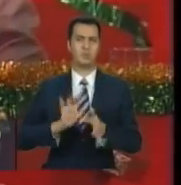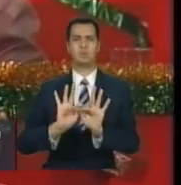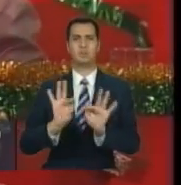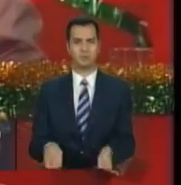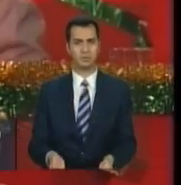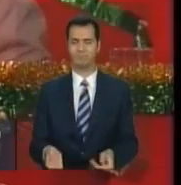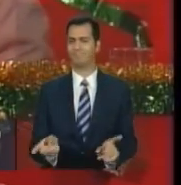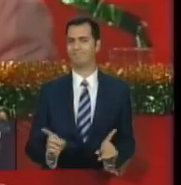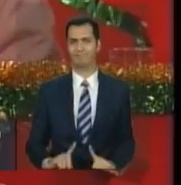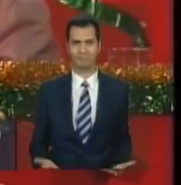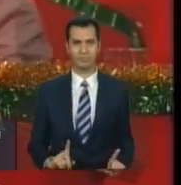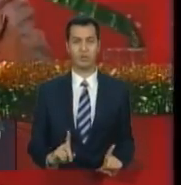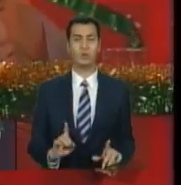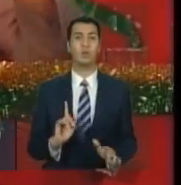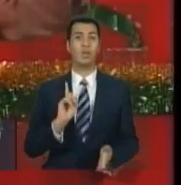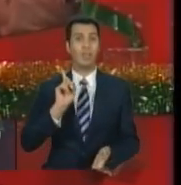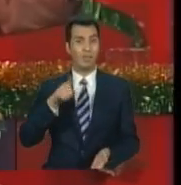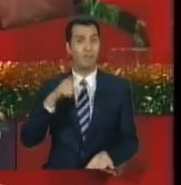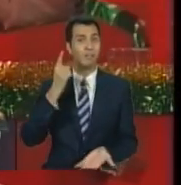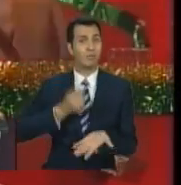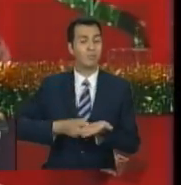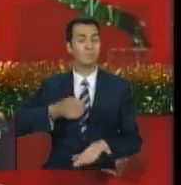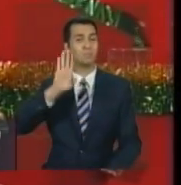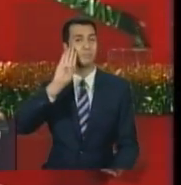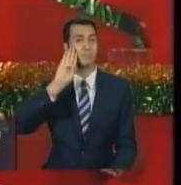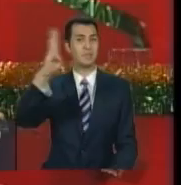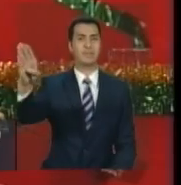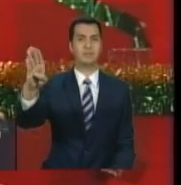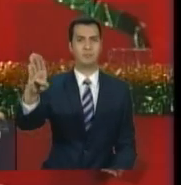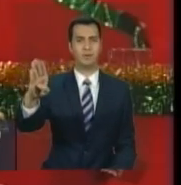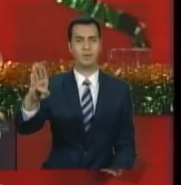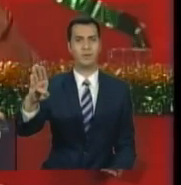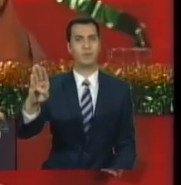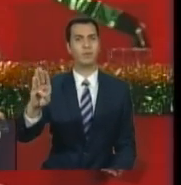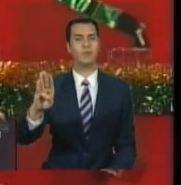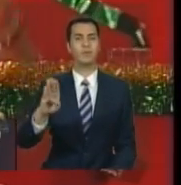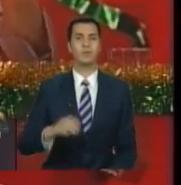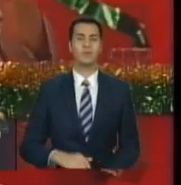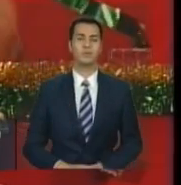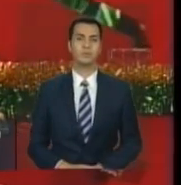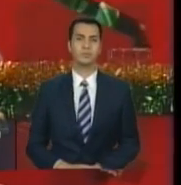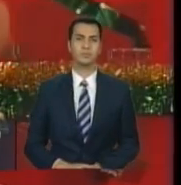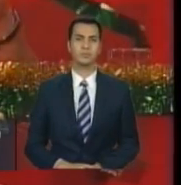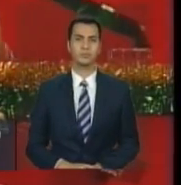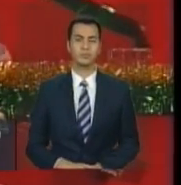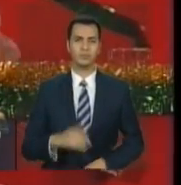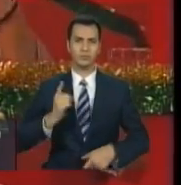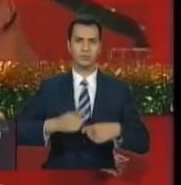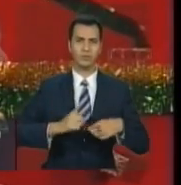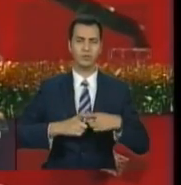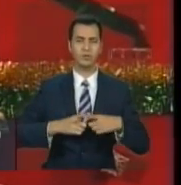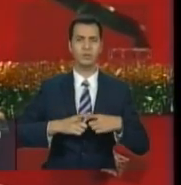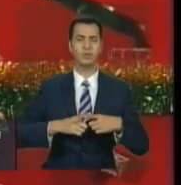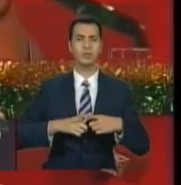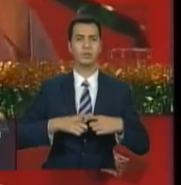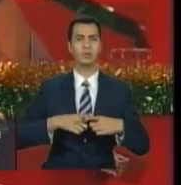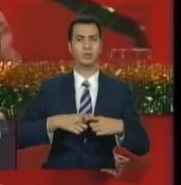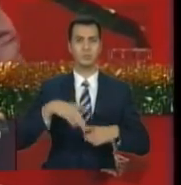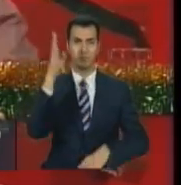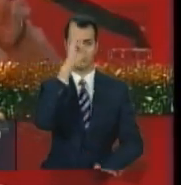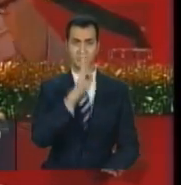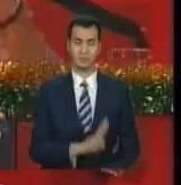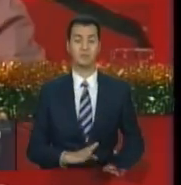é um compromisso principal do governo. Porque nós temos de ter um país